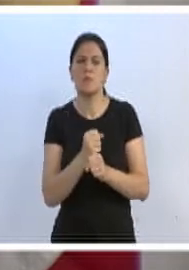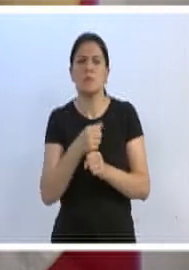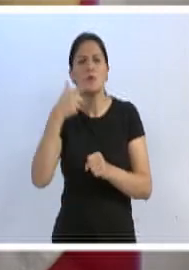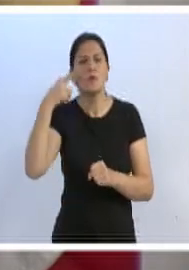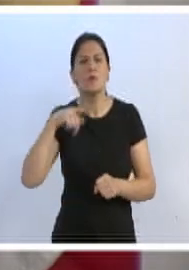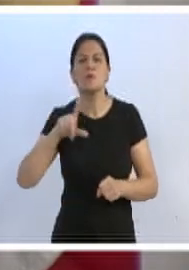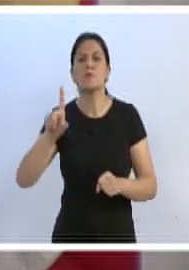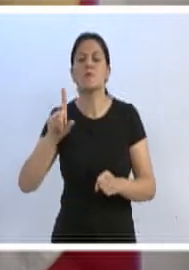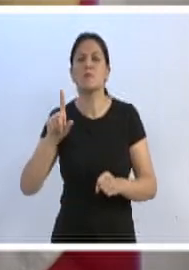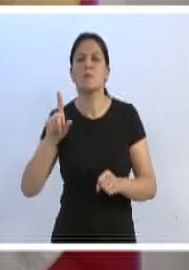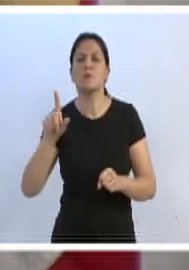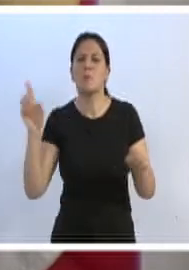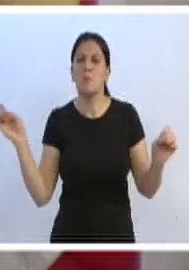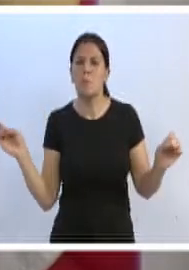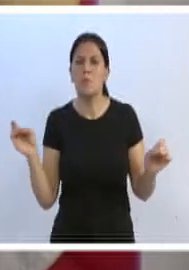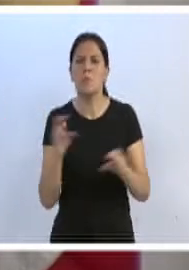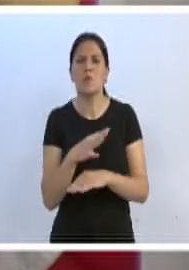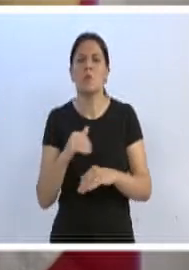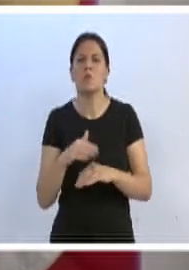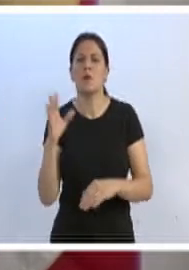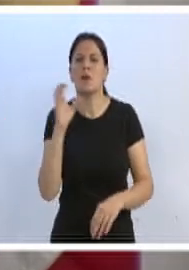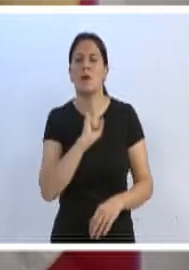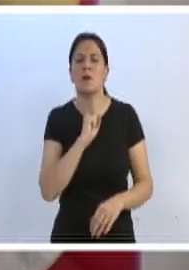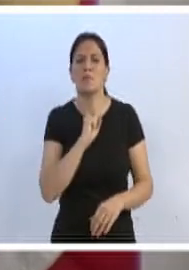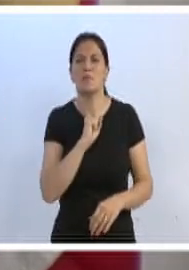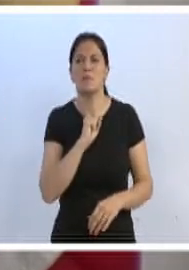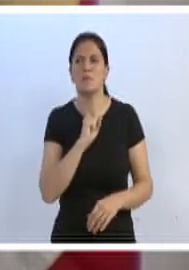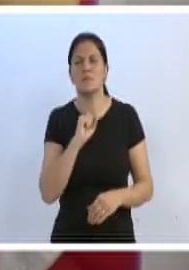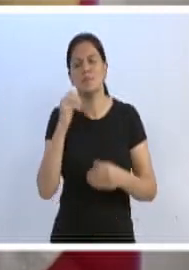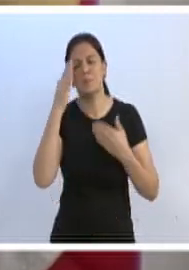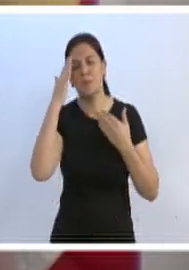essa obra possa ser concluído o mais rápido possível seria seu presidente muito obrigado